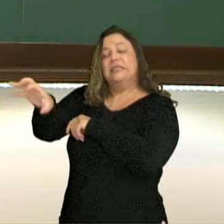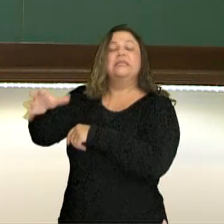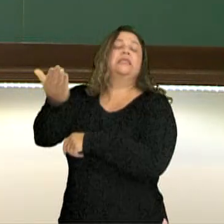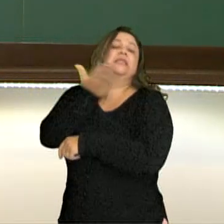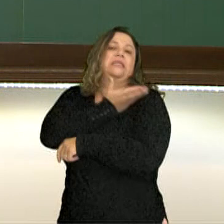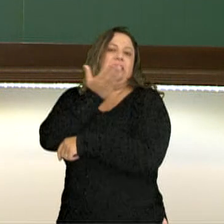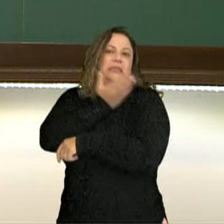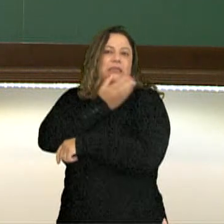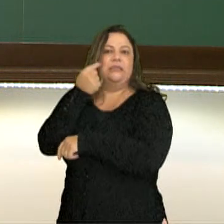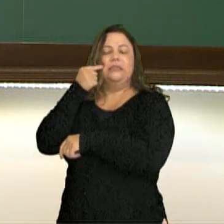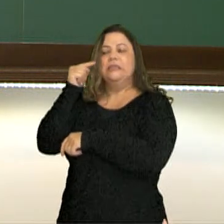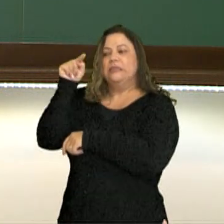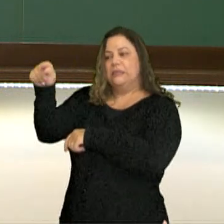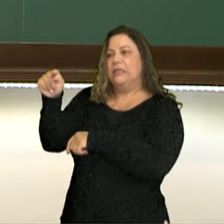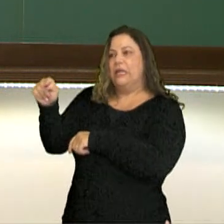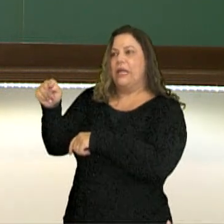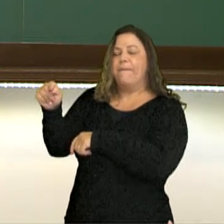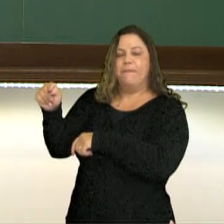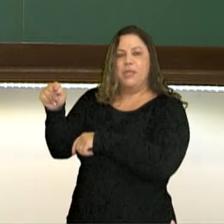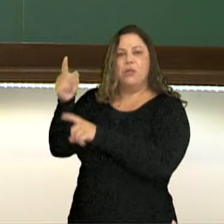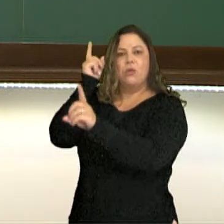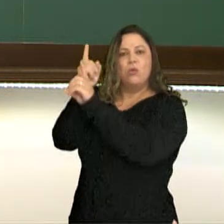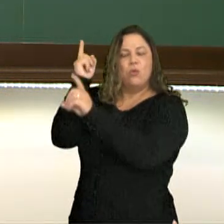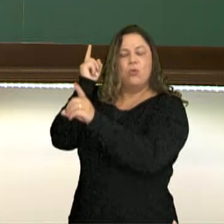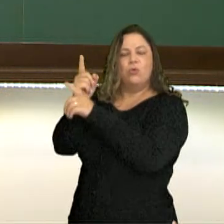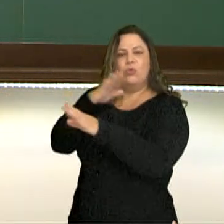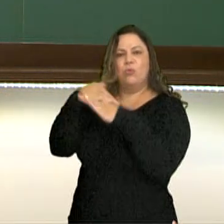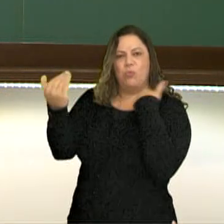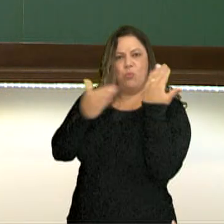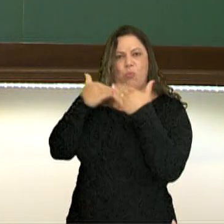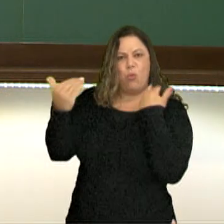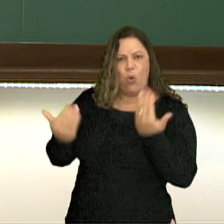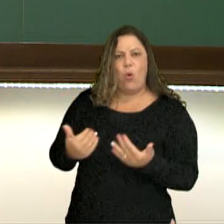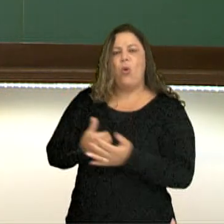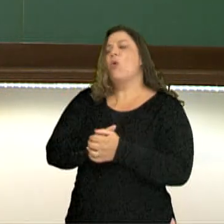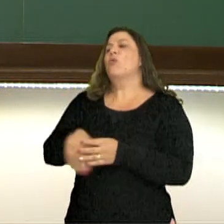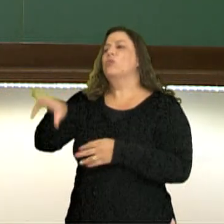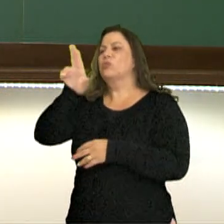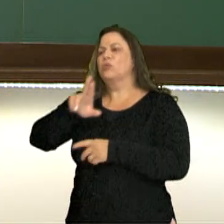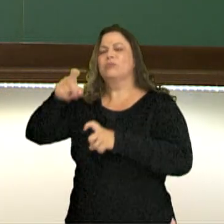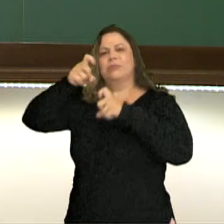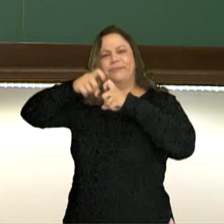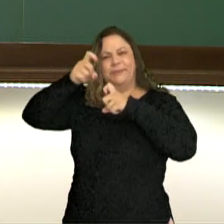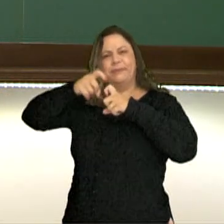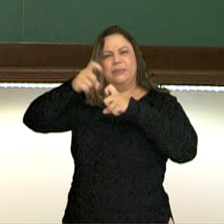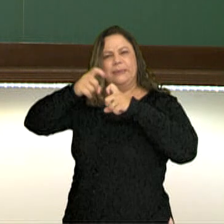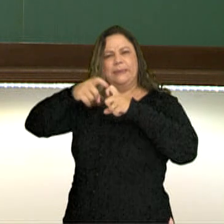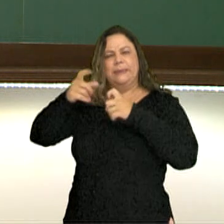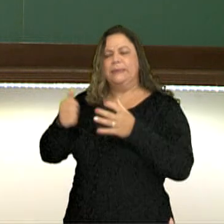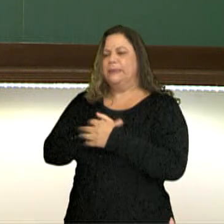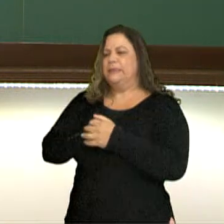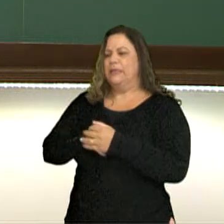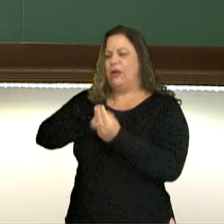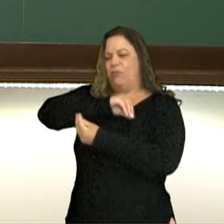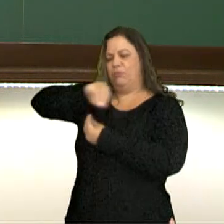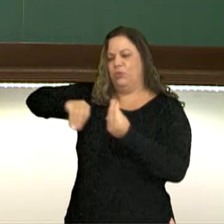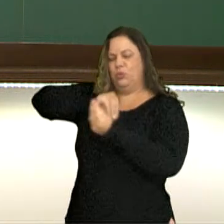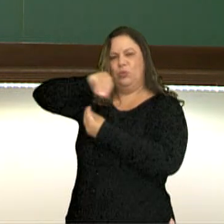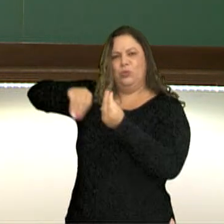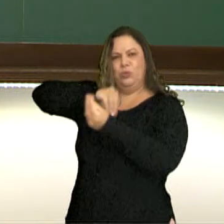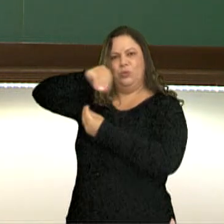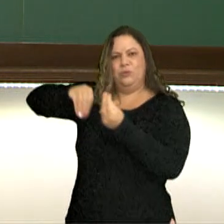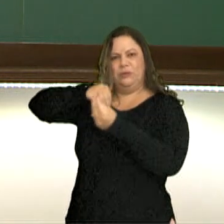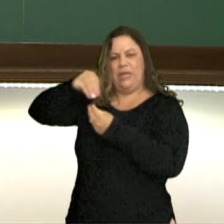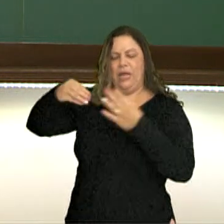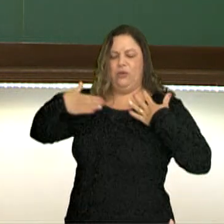Numa banheira. Ele precisava fazer uso de medicamentos, uso medicinal, e a banheira era o processo por onde ele passava por